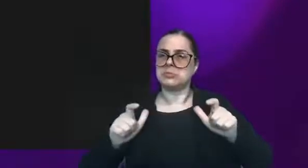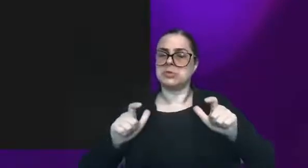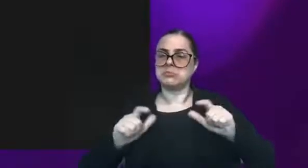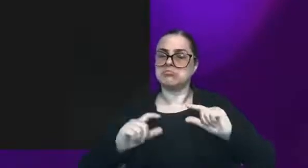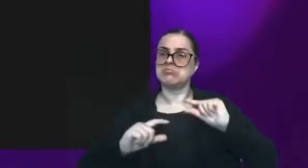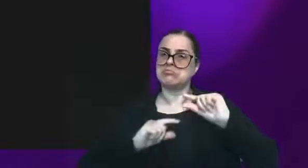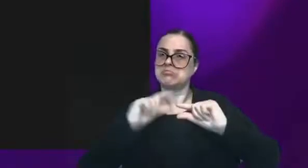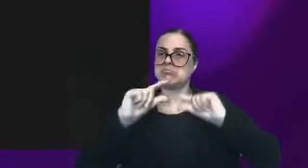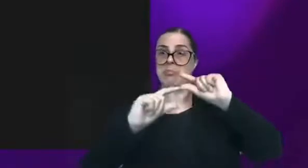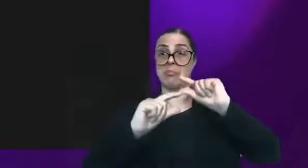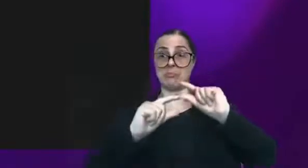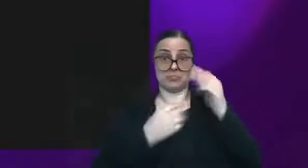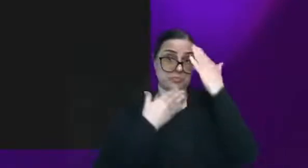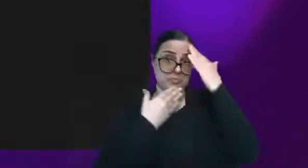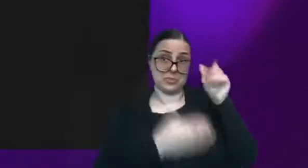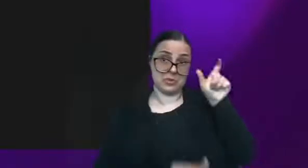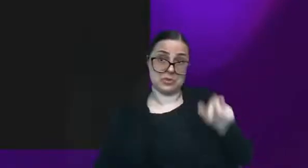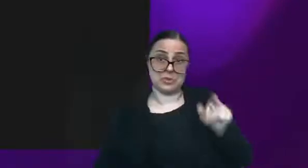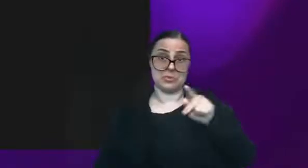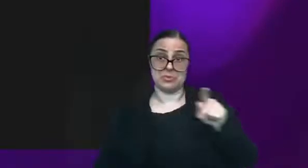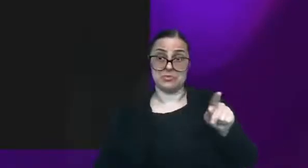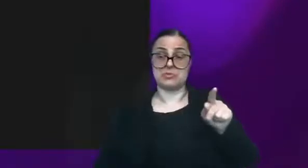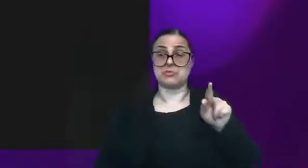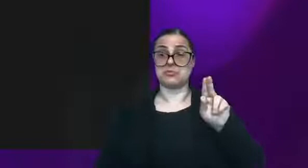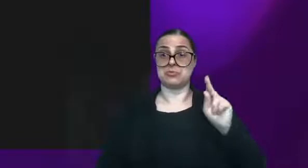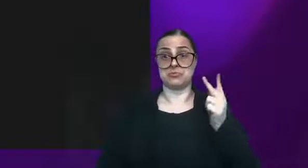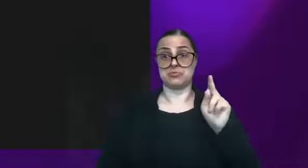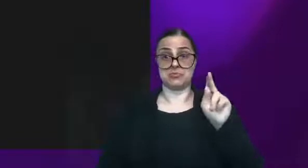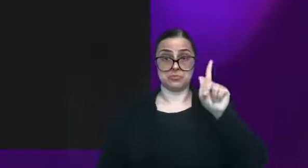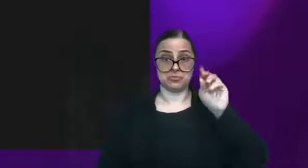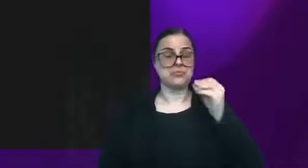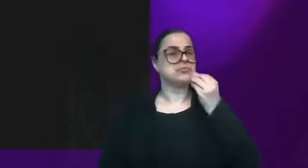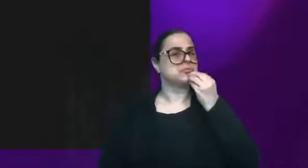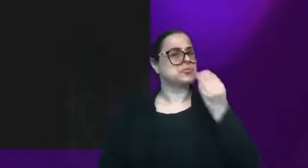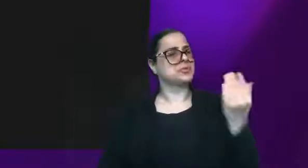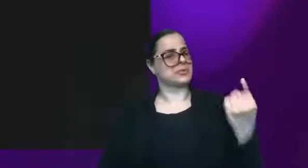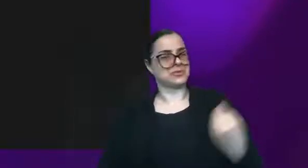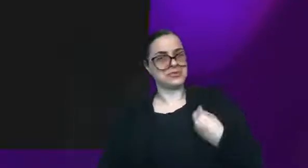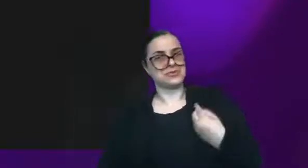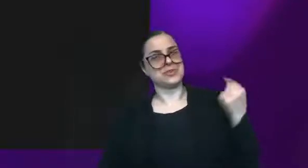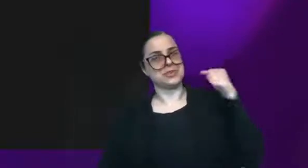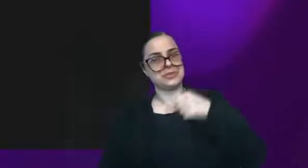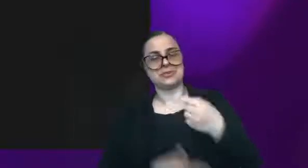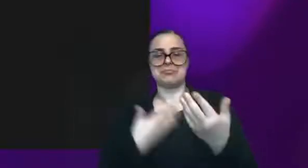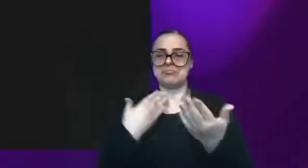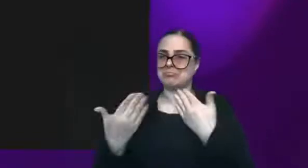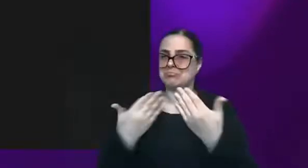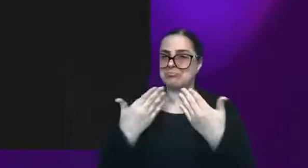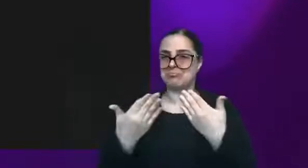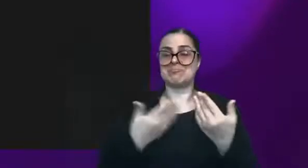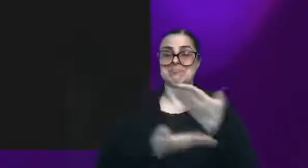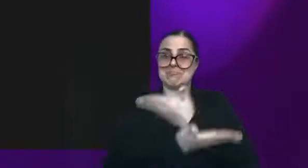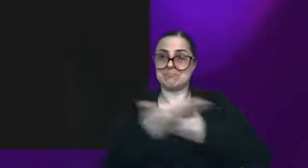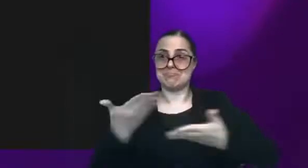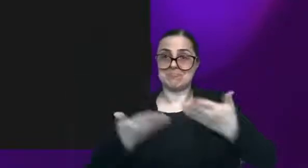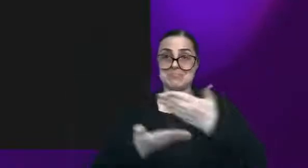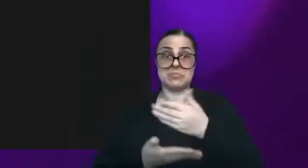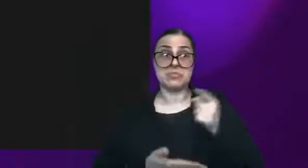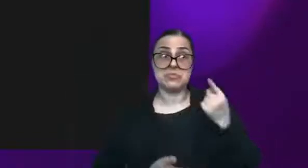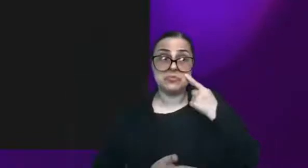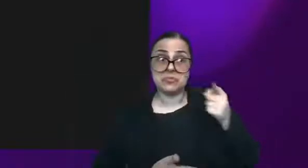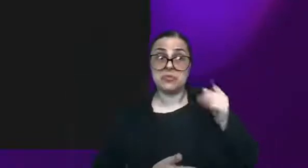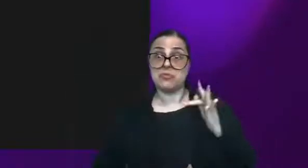Hugo pela possibilidade de discutir com a gente e, se o senhor identificar a perspectiva